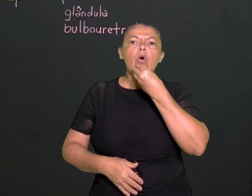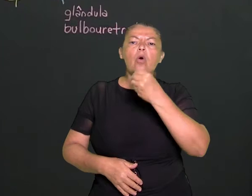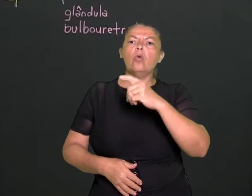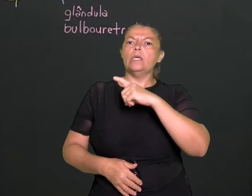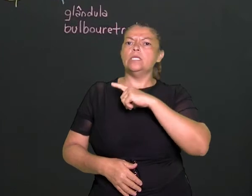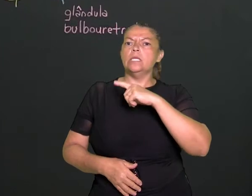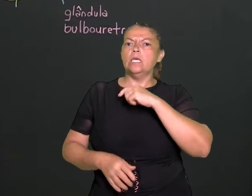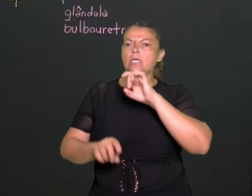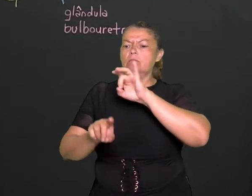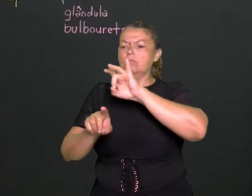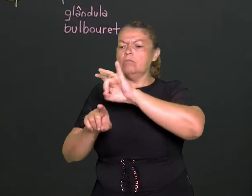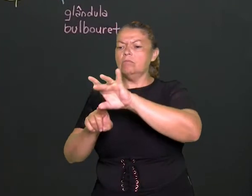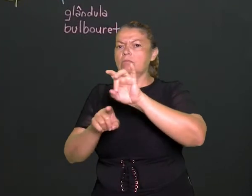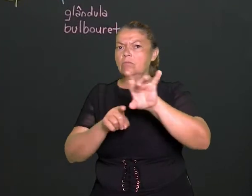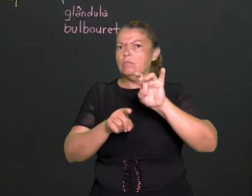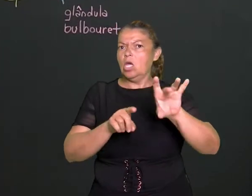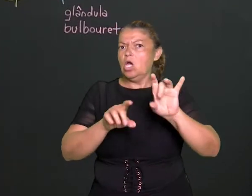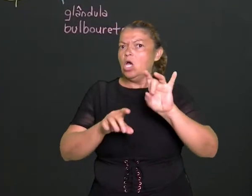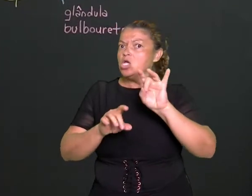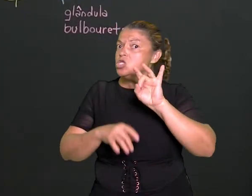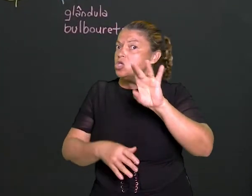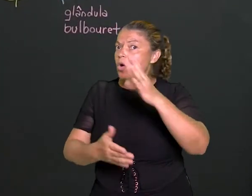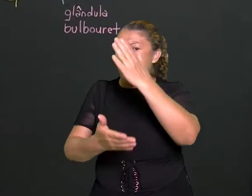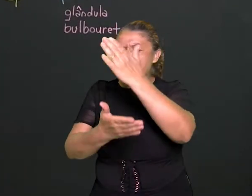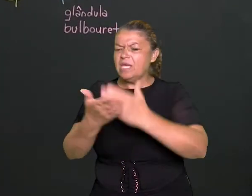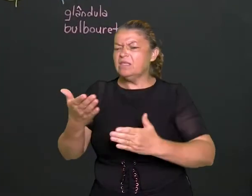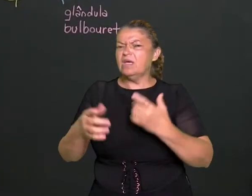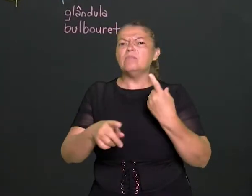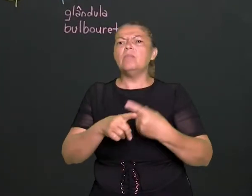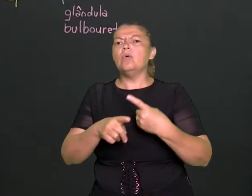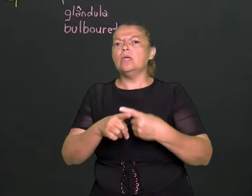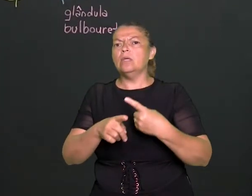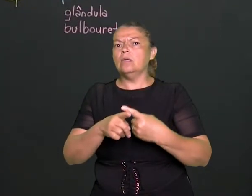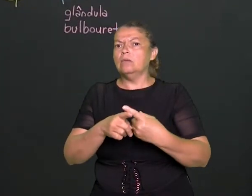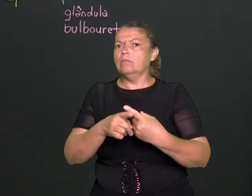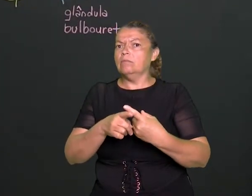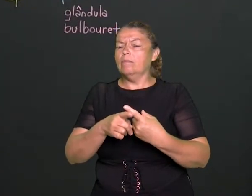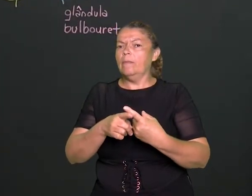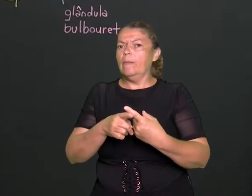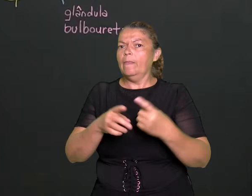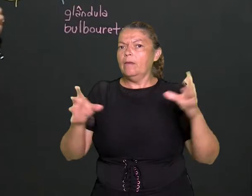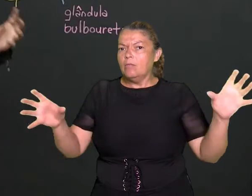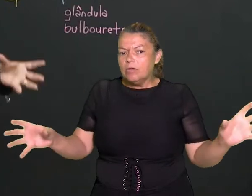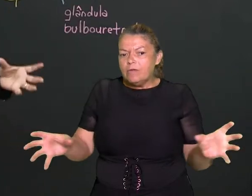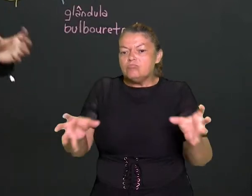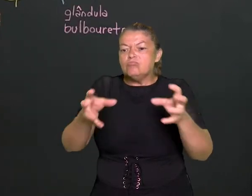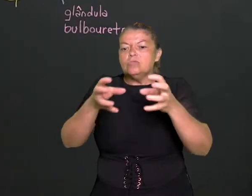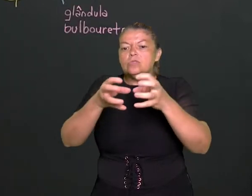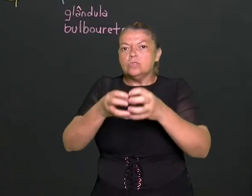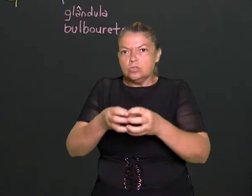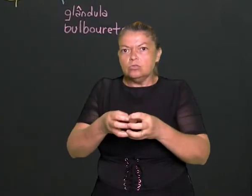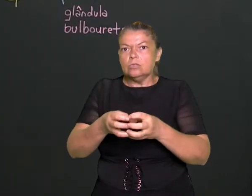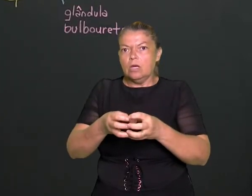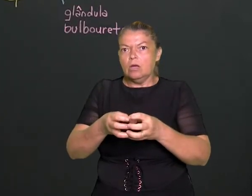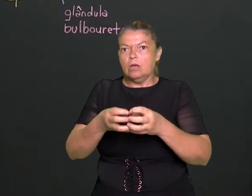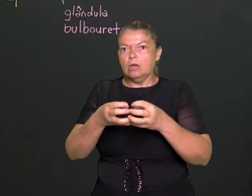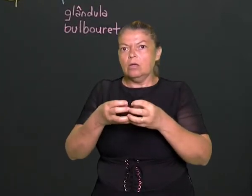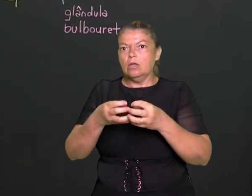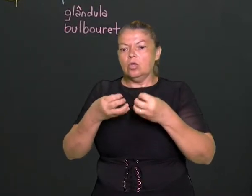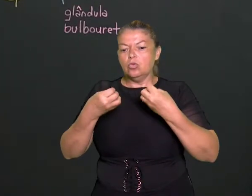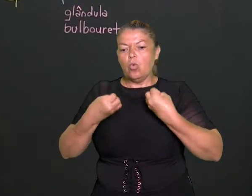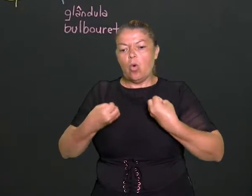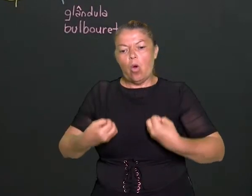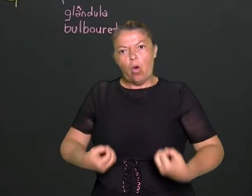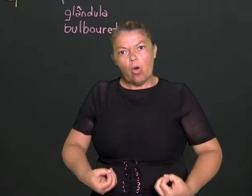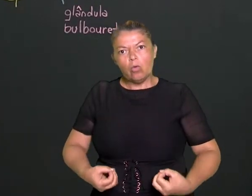vai ter 23 cromossomos, só a metade. Por que a metade? Porque essa metade vai se juntar com a outra metade do